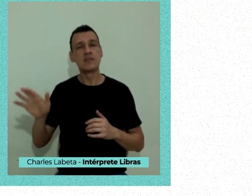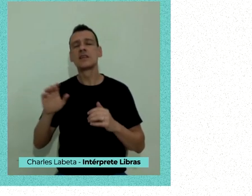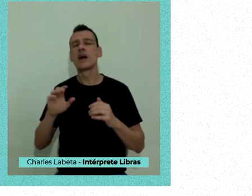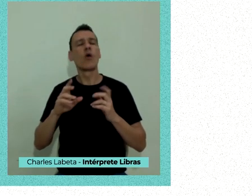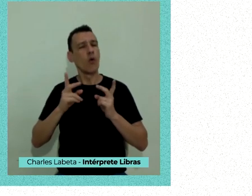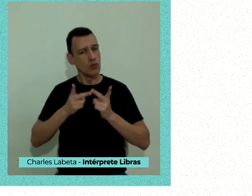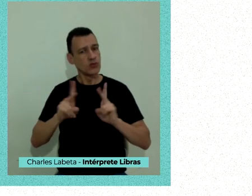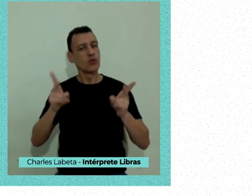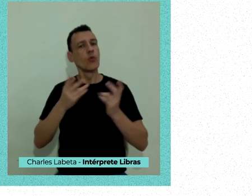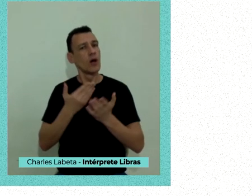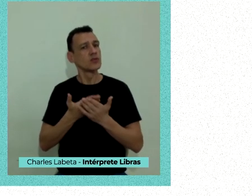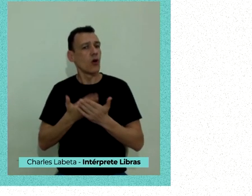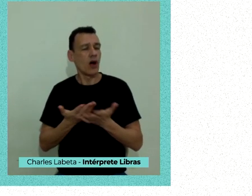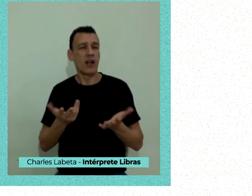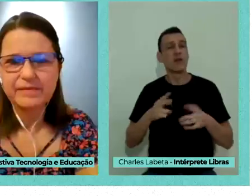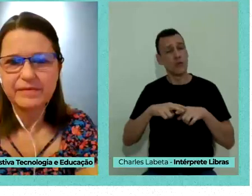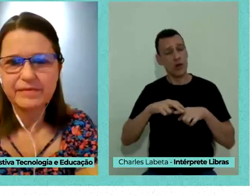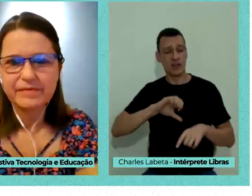por exemplo.